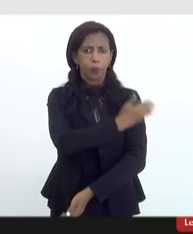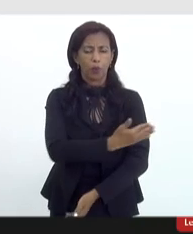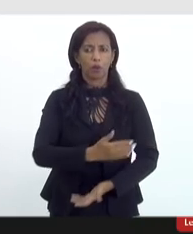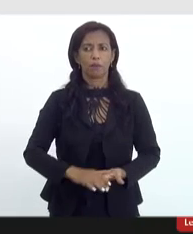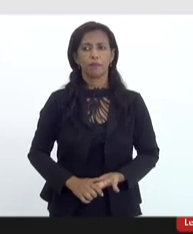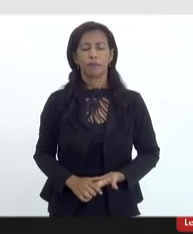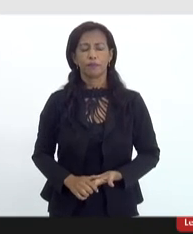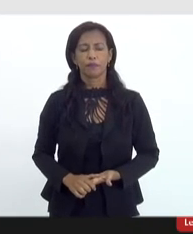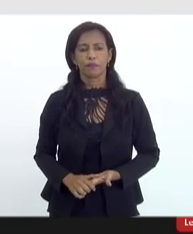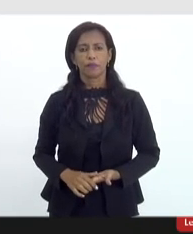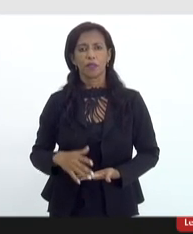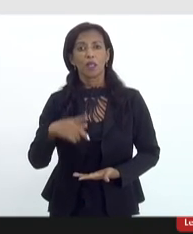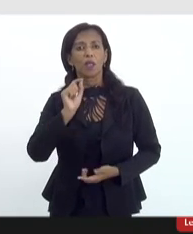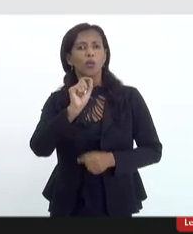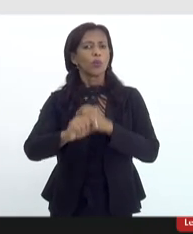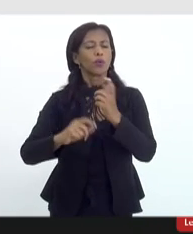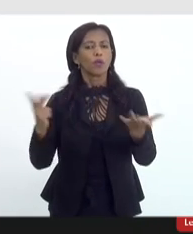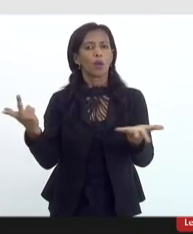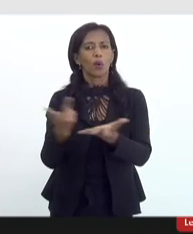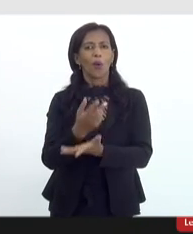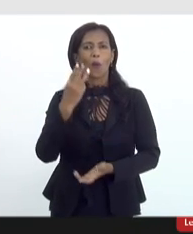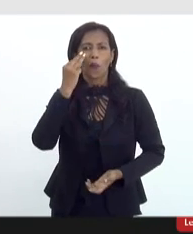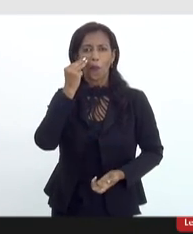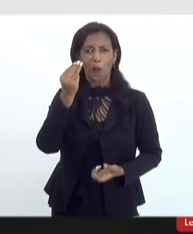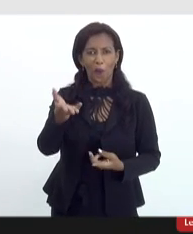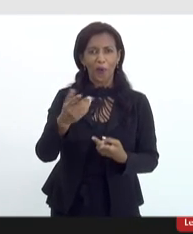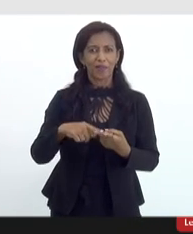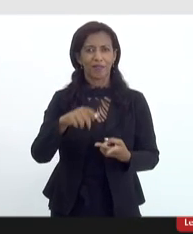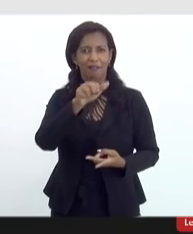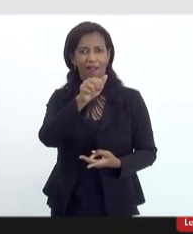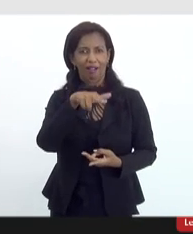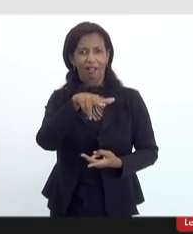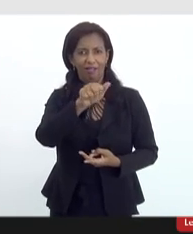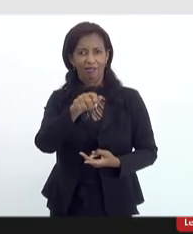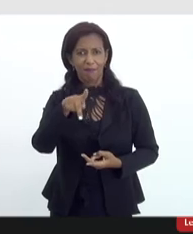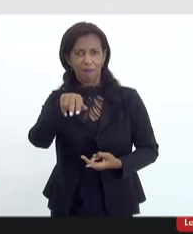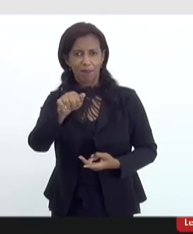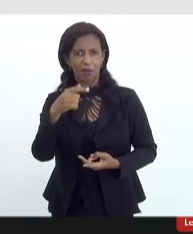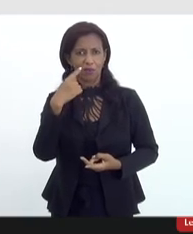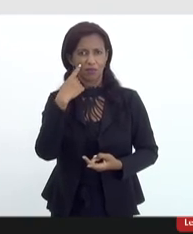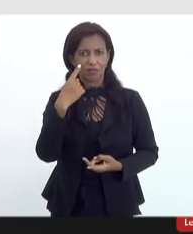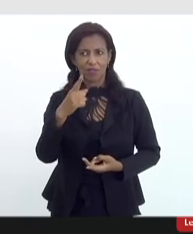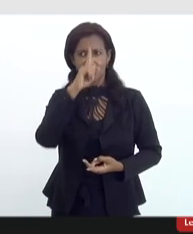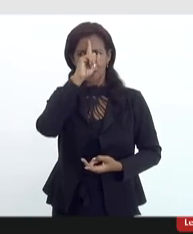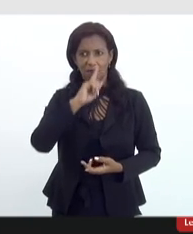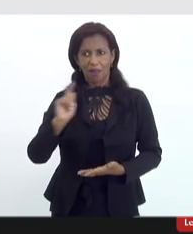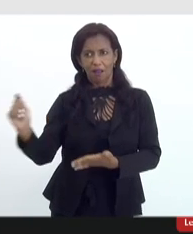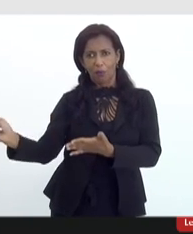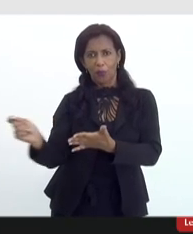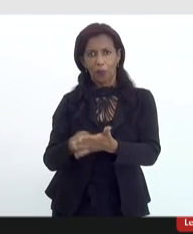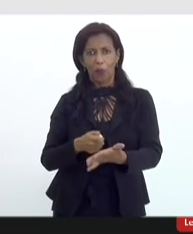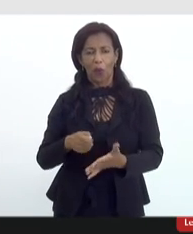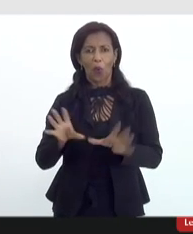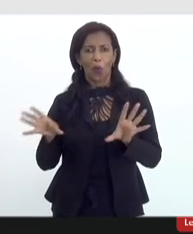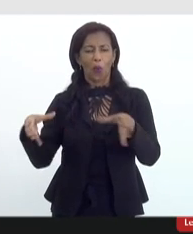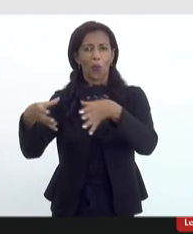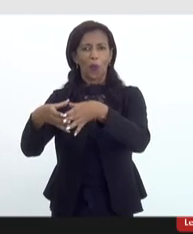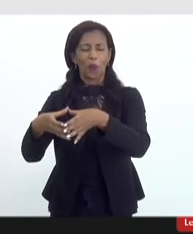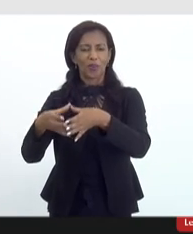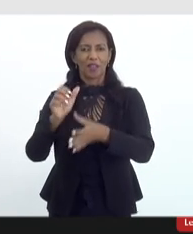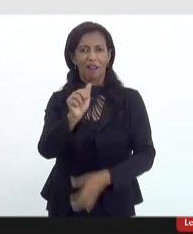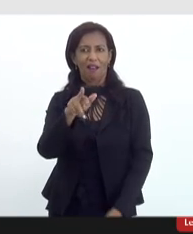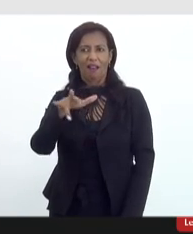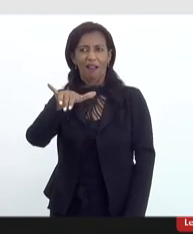aí, algumas de vocês, né, Mônica, Ana Paula, já viram essas imagens algumas vezes, da assinatura, né, comunidade de Acari,